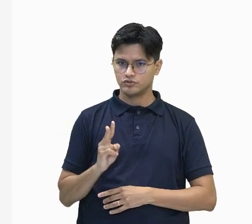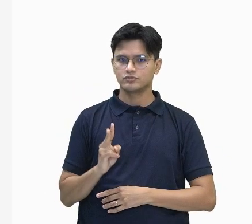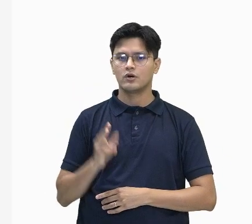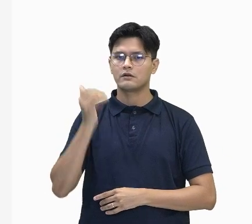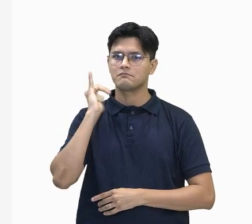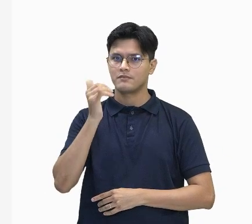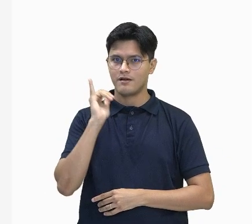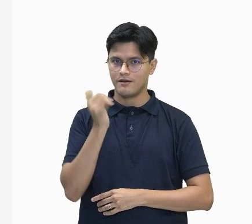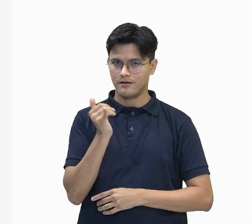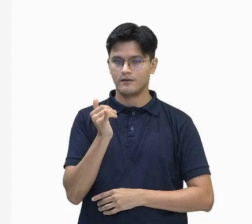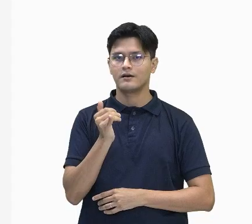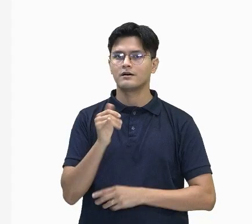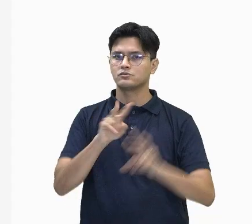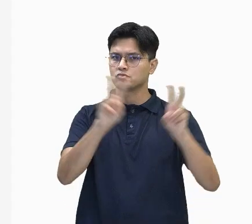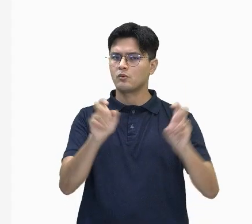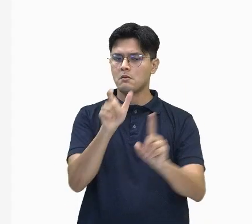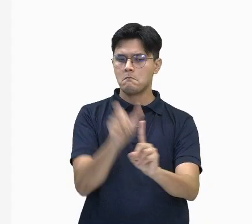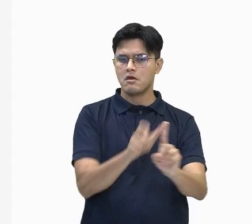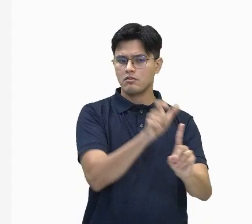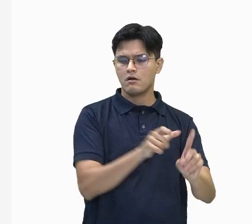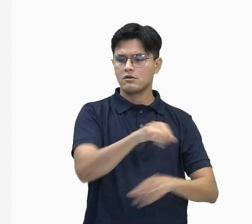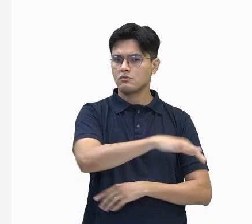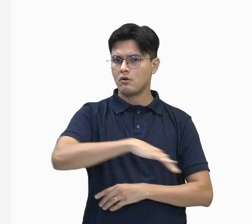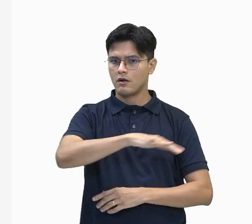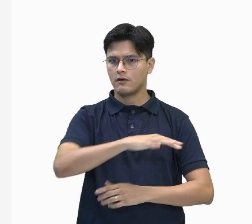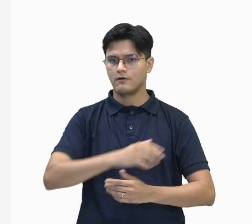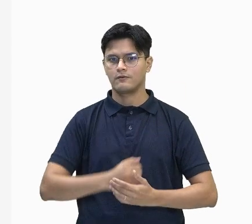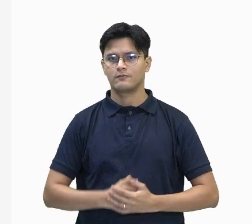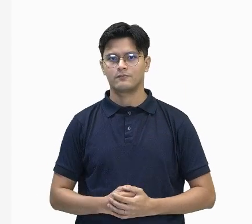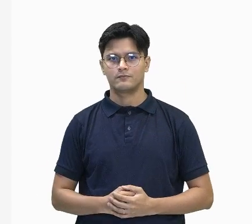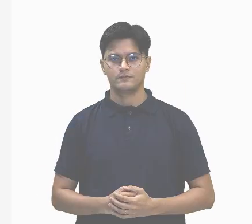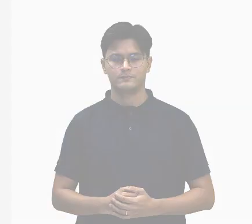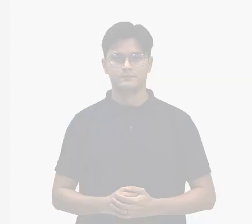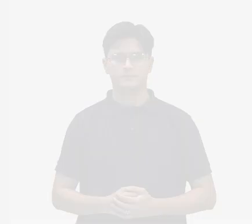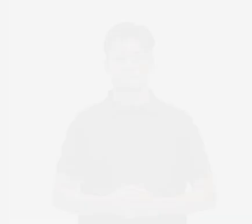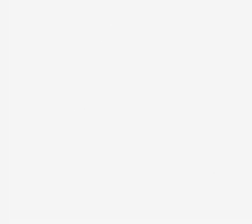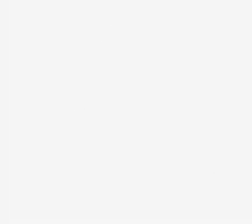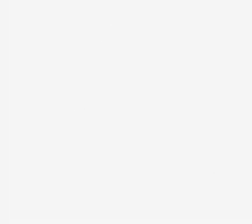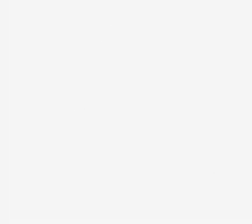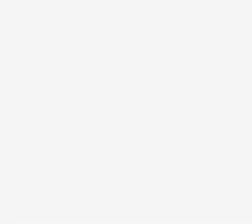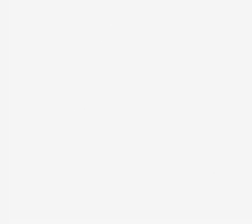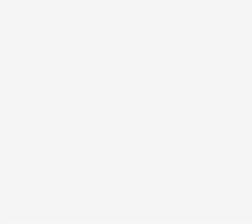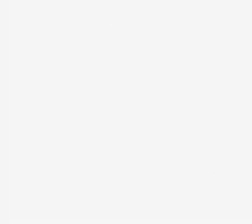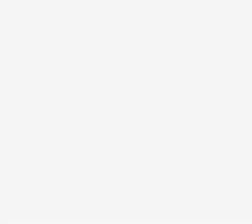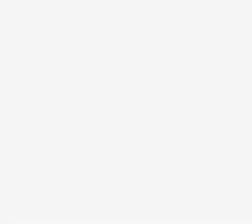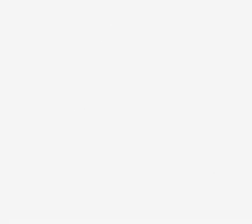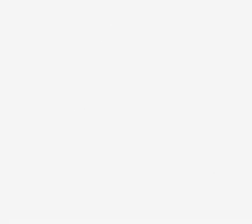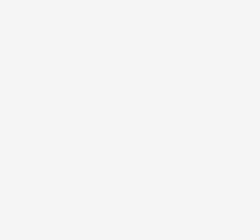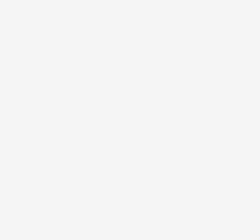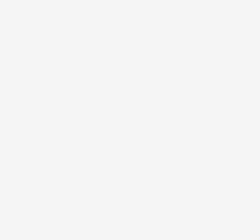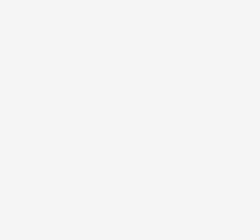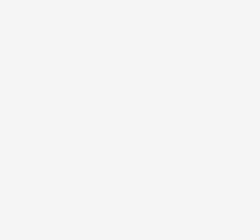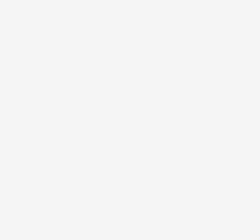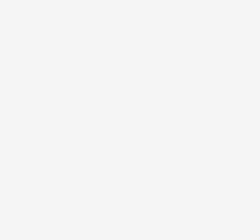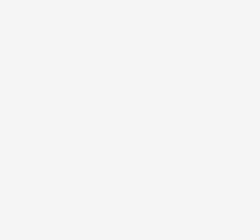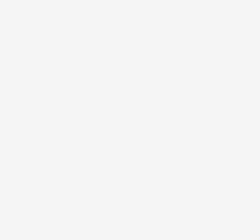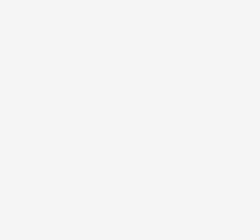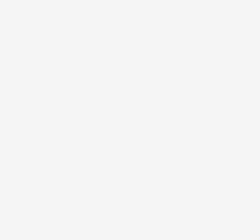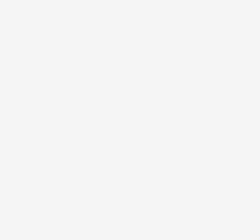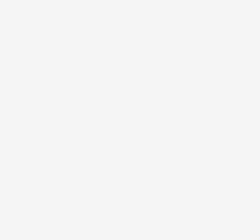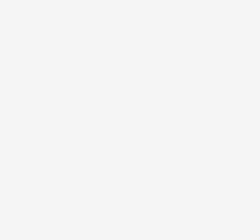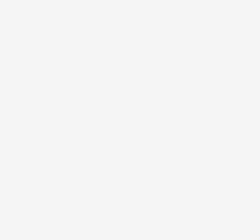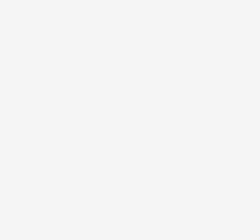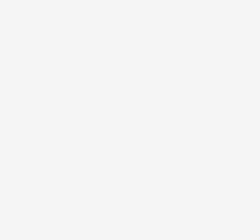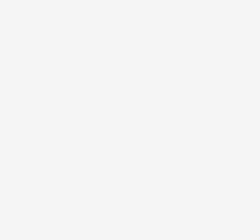respeito dos personagens. O enredo trata-se da história que vai girar em torno de um